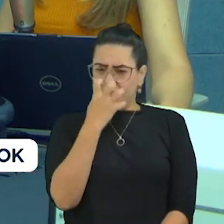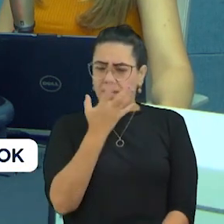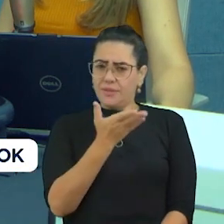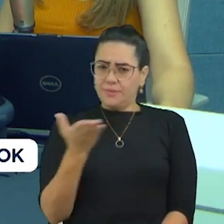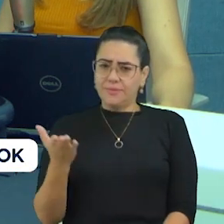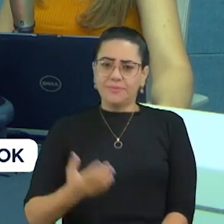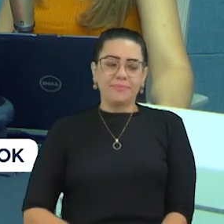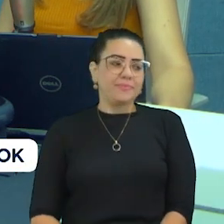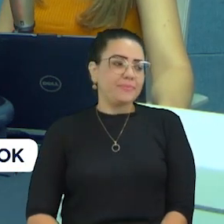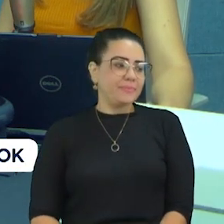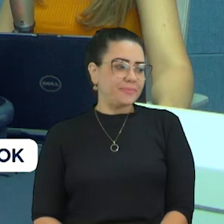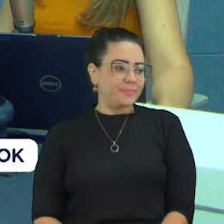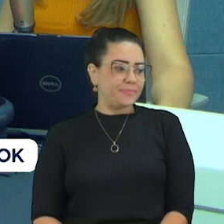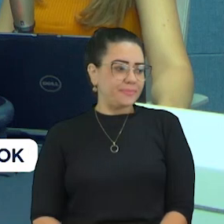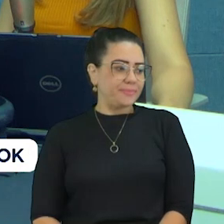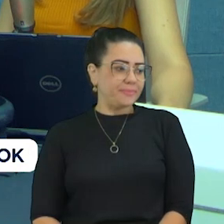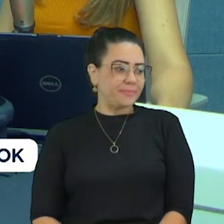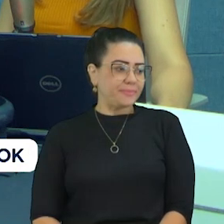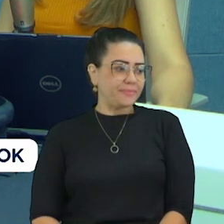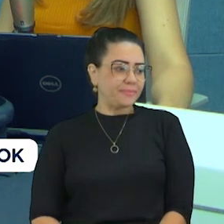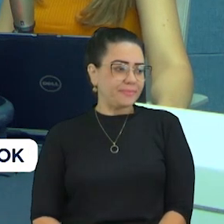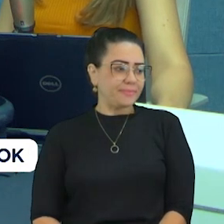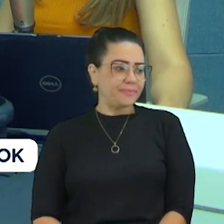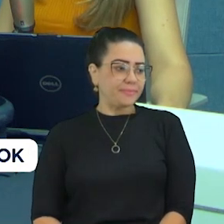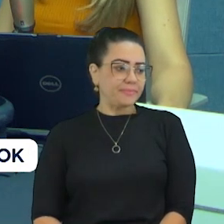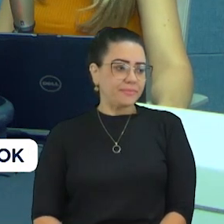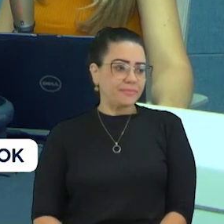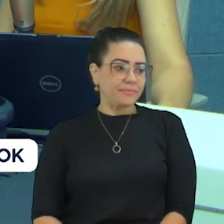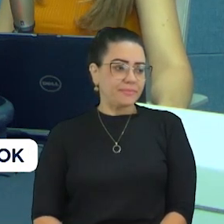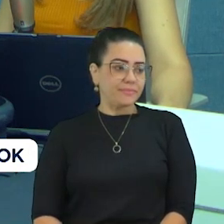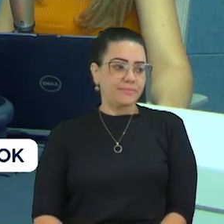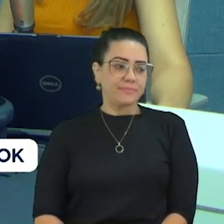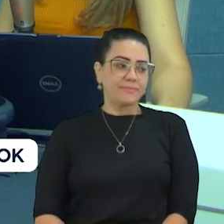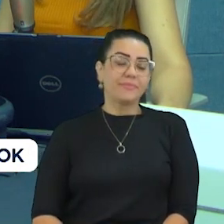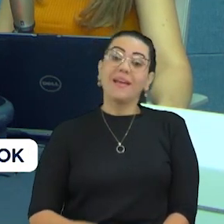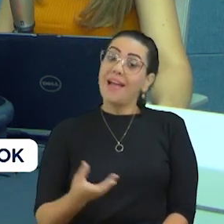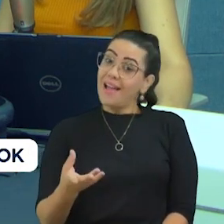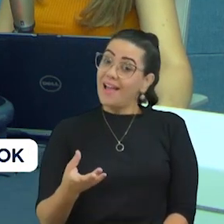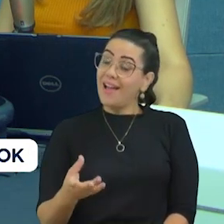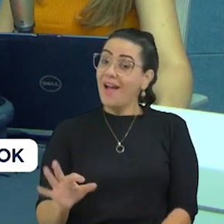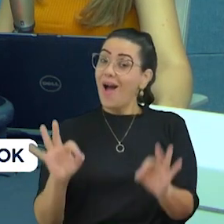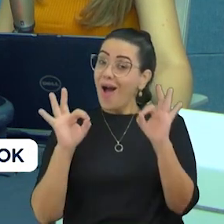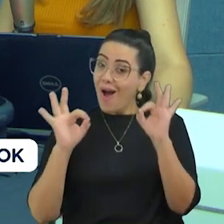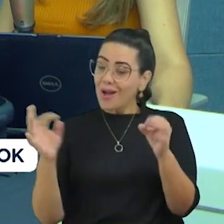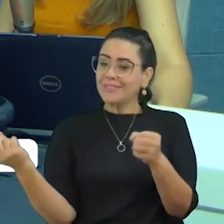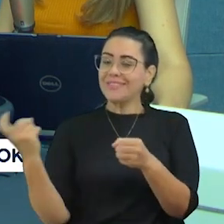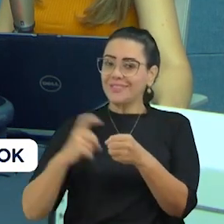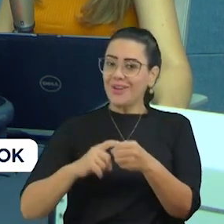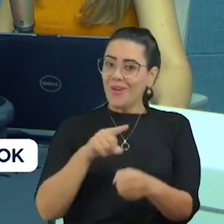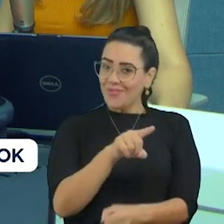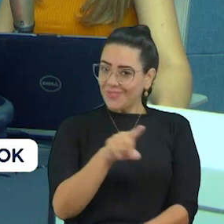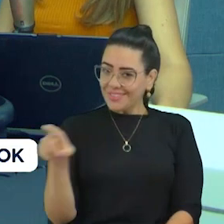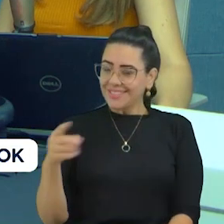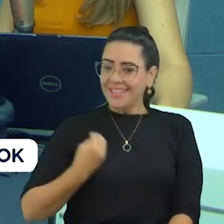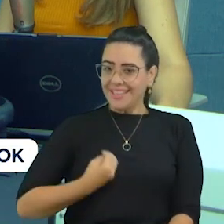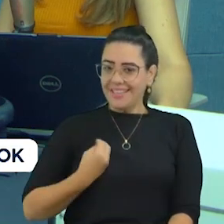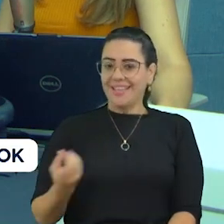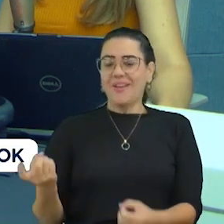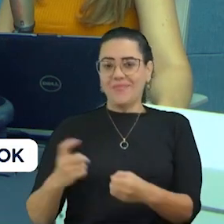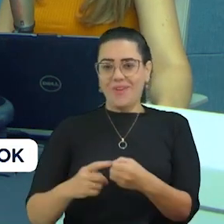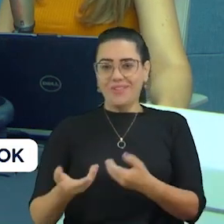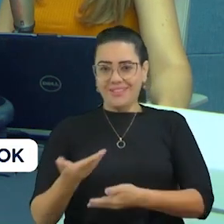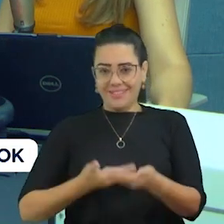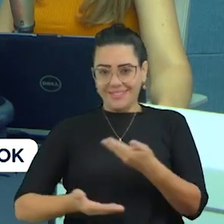Bom dia. Bom dia, Flávia. Um ótimo retorno para você. Obrigada, obrigada, professor. Retorno de férias, né? Isso mesmo, obrigada. Bom dia, Júlia. Bom